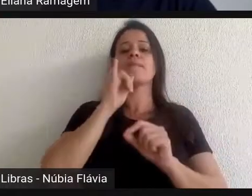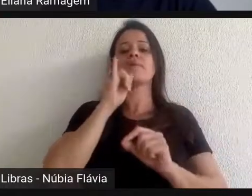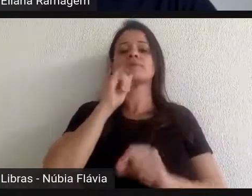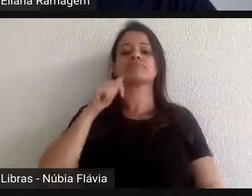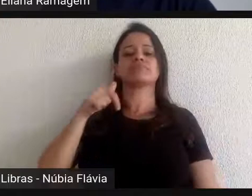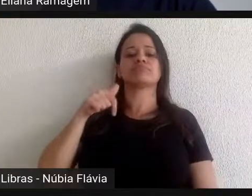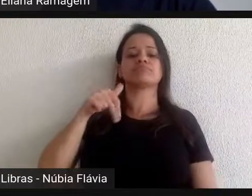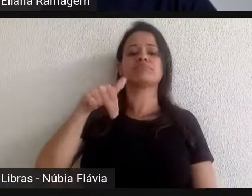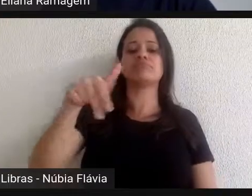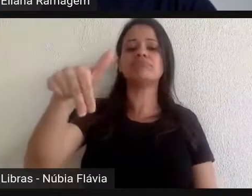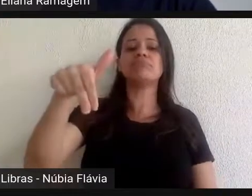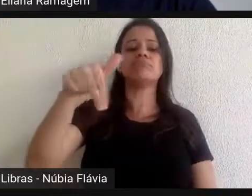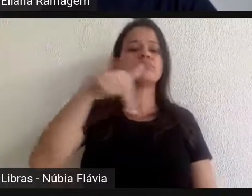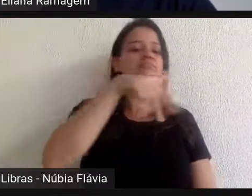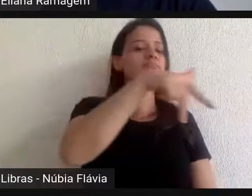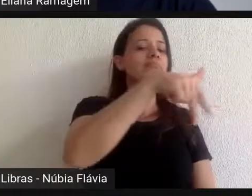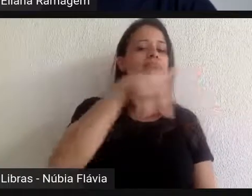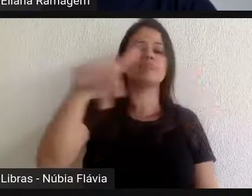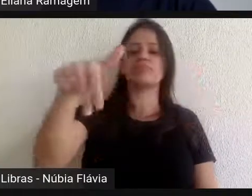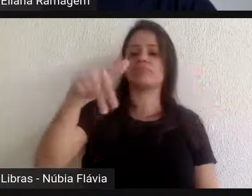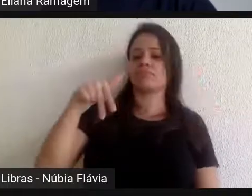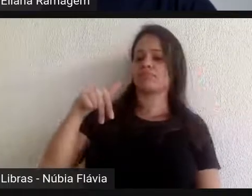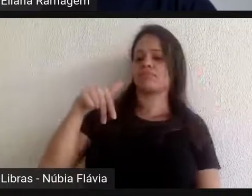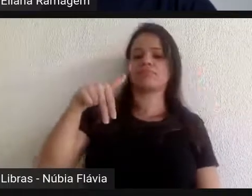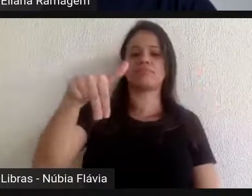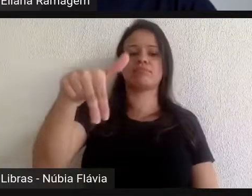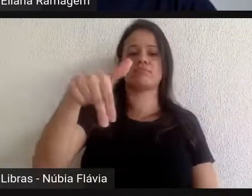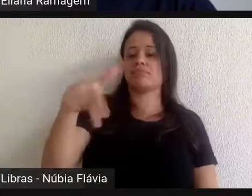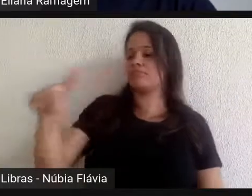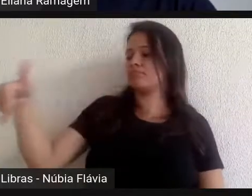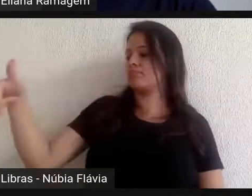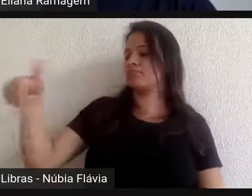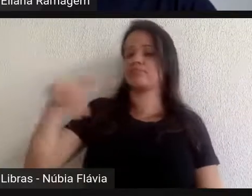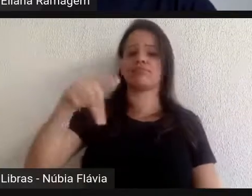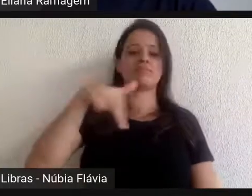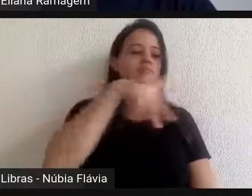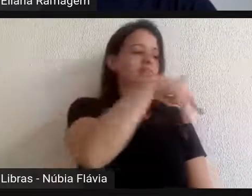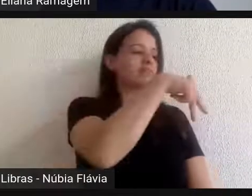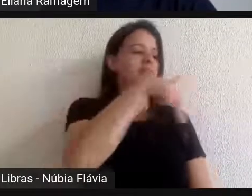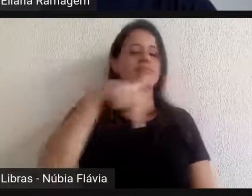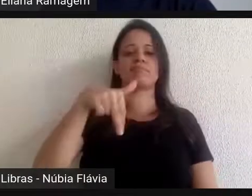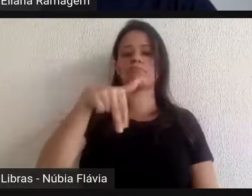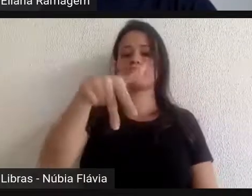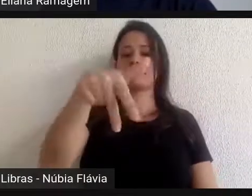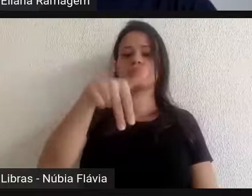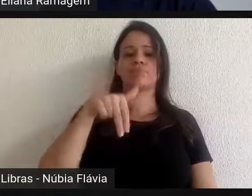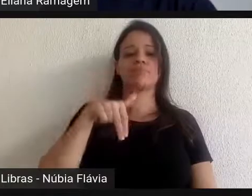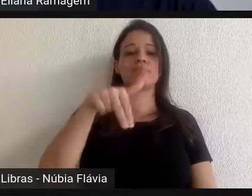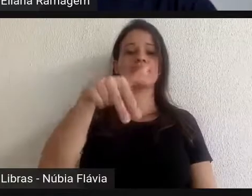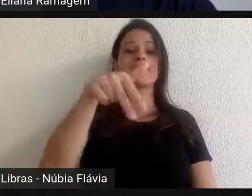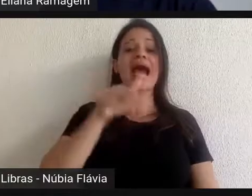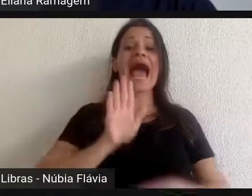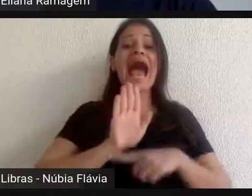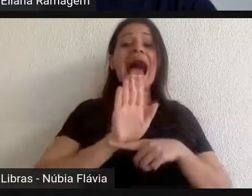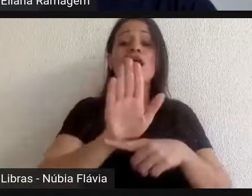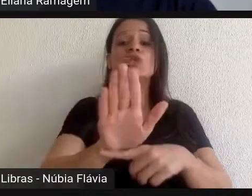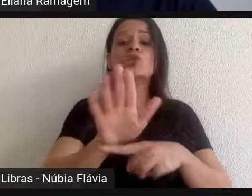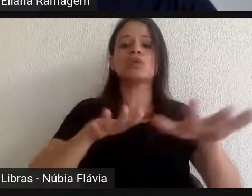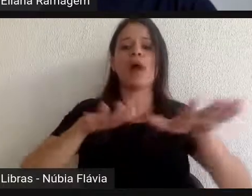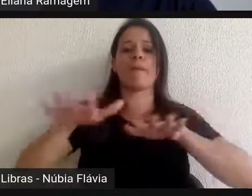frente, para trás, para um lado, para o outro, sempre preocupado